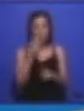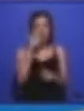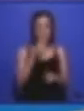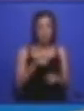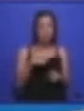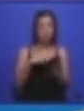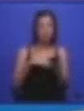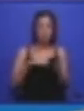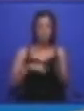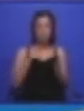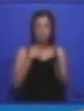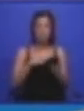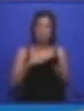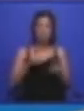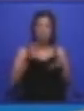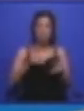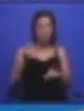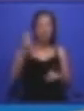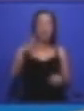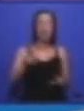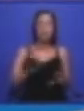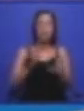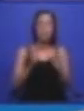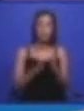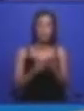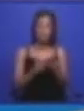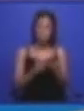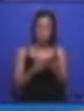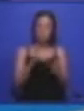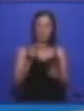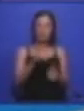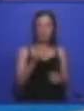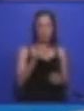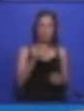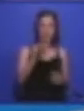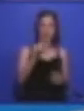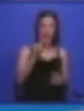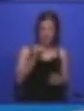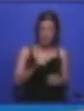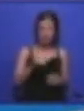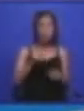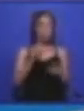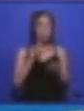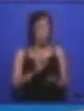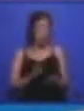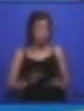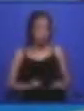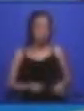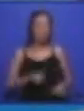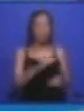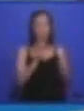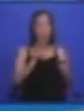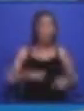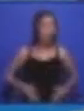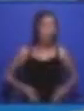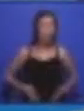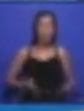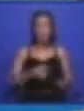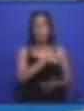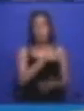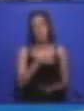nos contratou dizia, nunca vão para a rua em Caracas. Nunca vão para a rua sem os documentos. Este menino